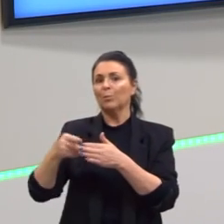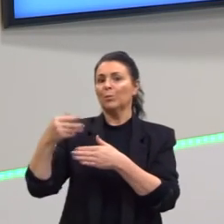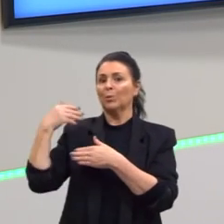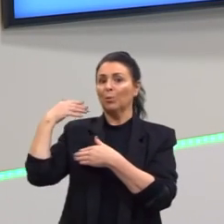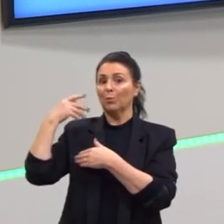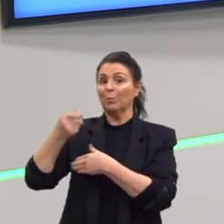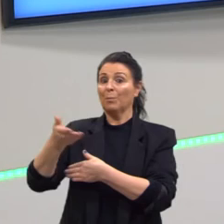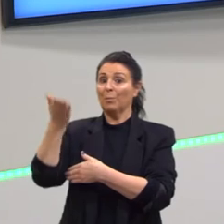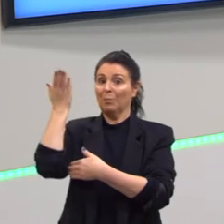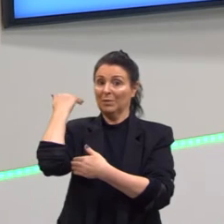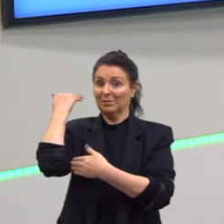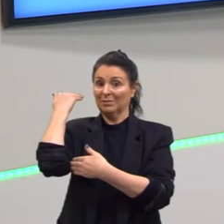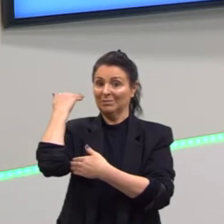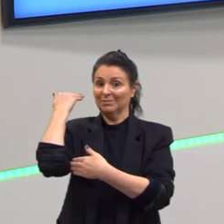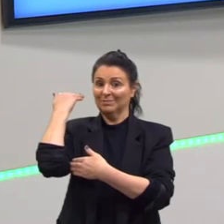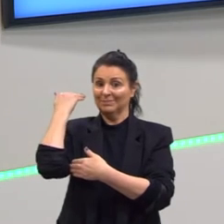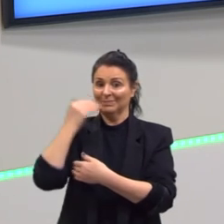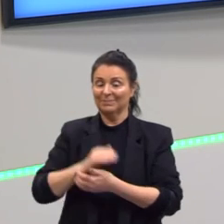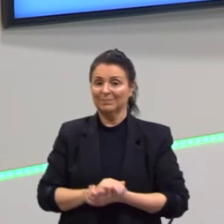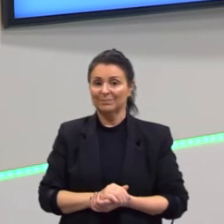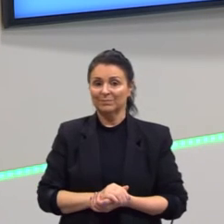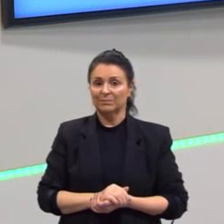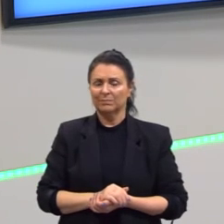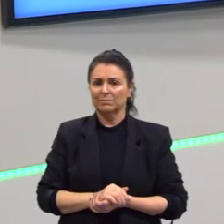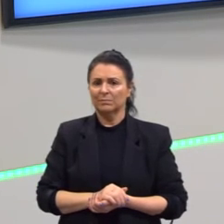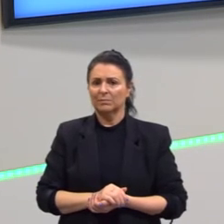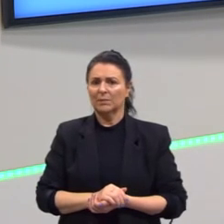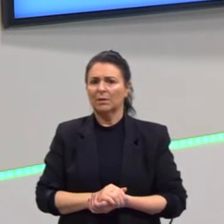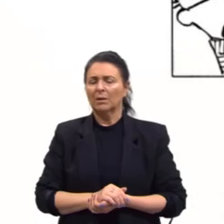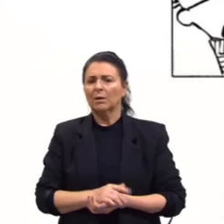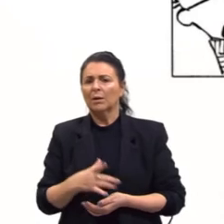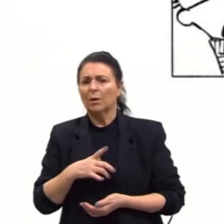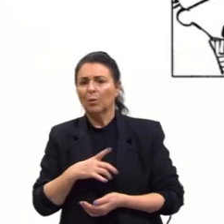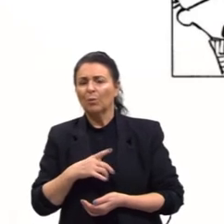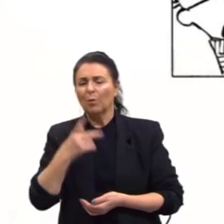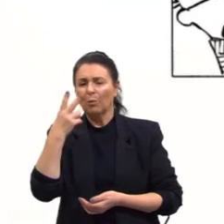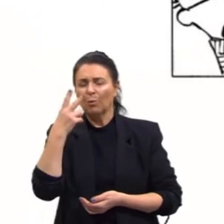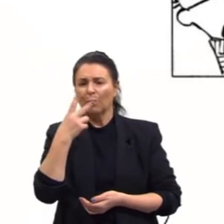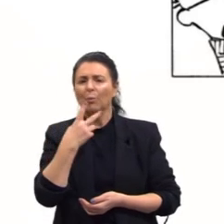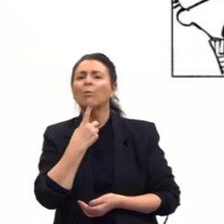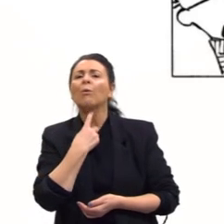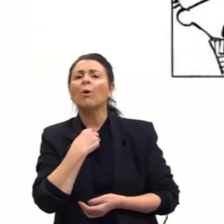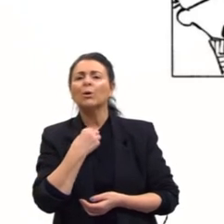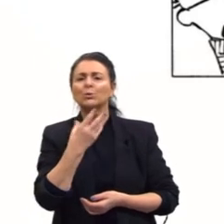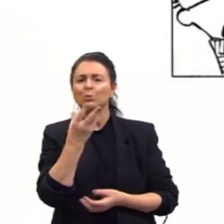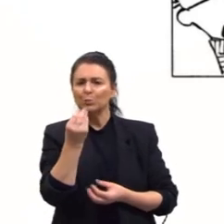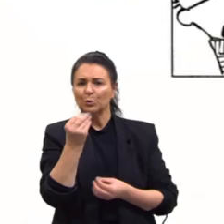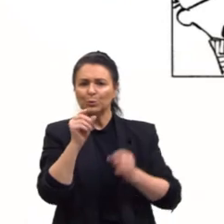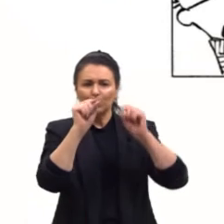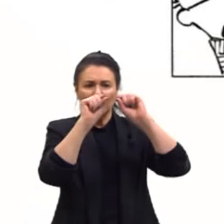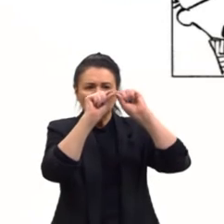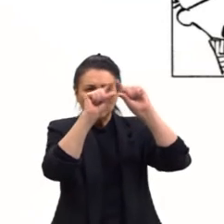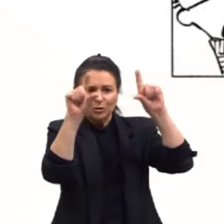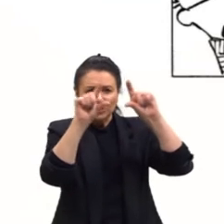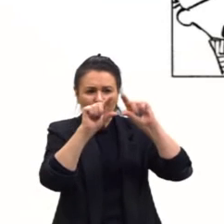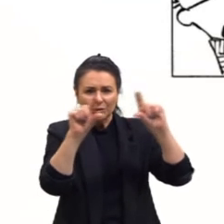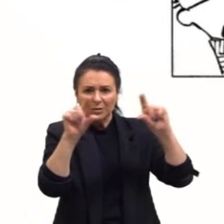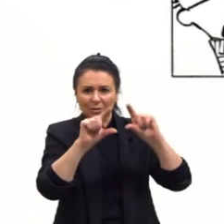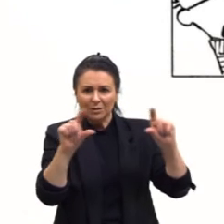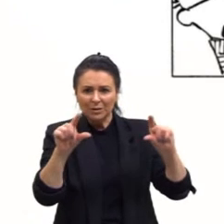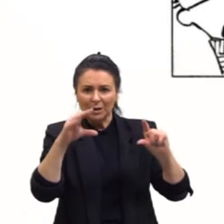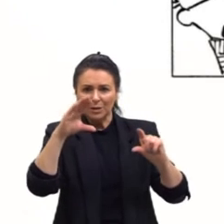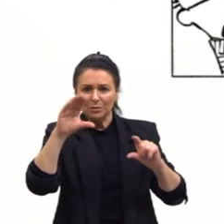G1 e eu adoro calmo né adora as tirinhas do Calvin são muito legais e elas trazem